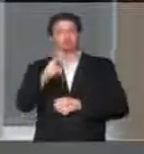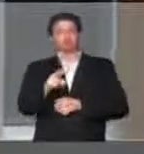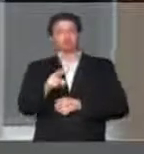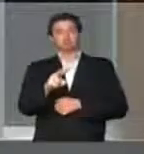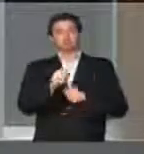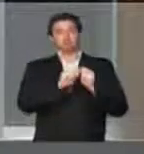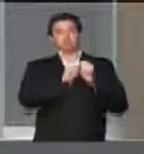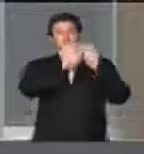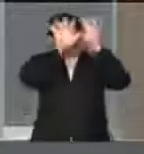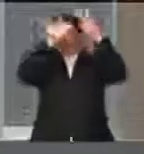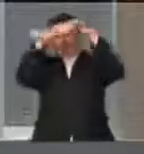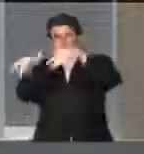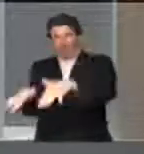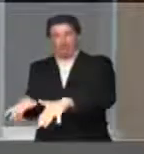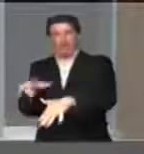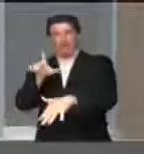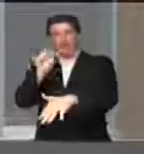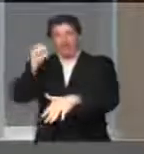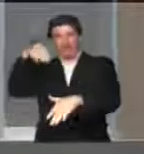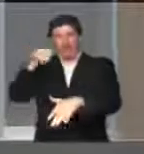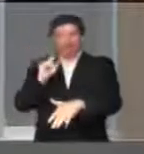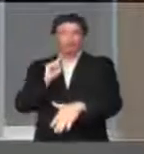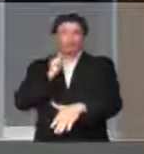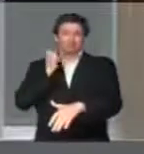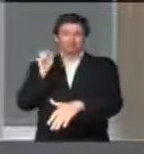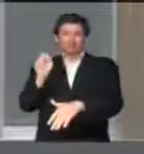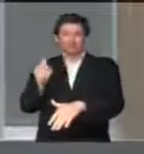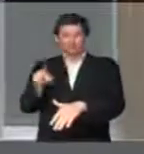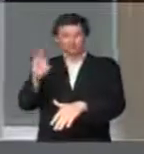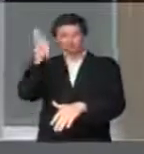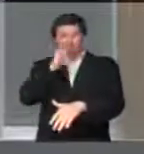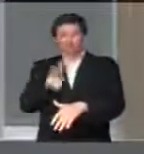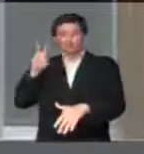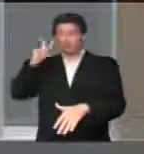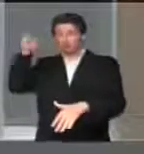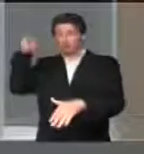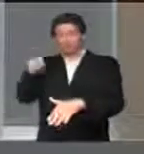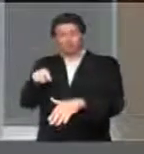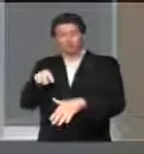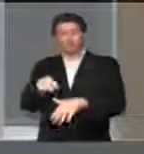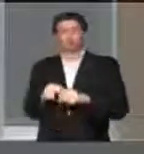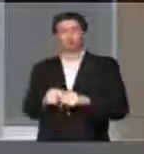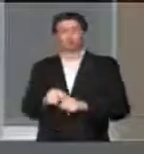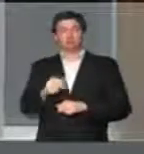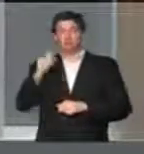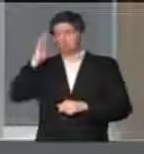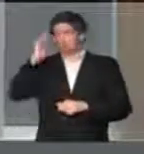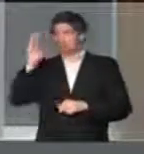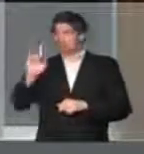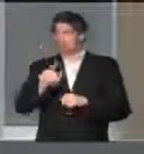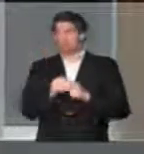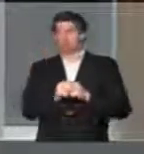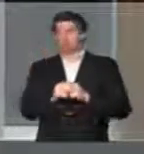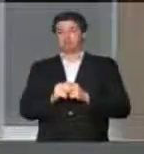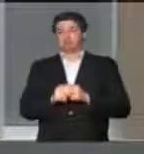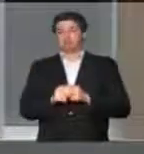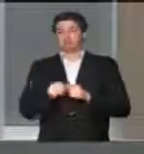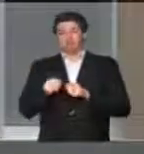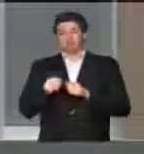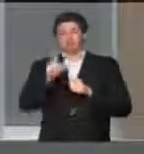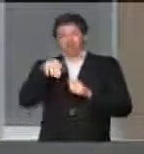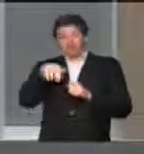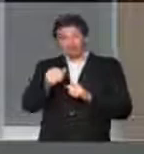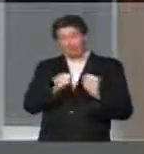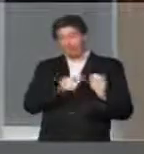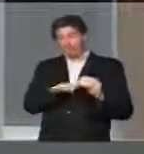aquela enxurrada de lama, o Brasil todo assistiu, não se pensou que essa